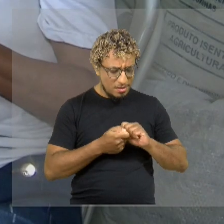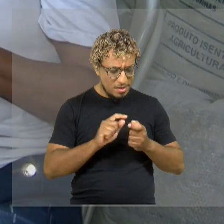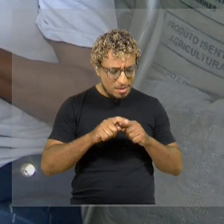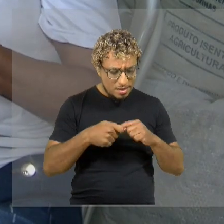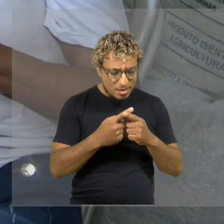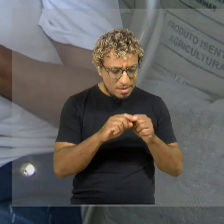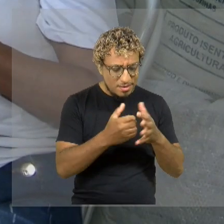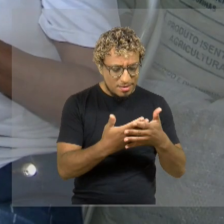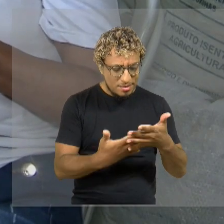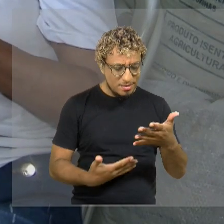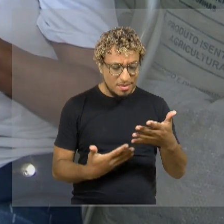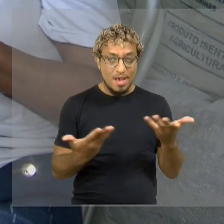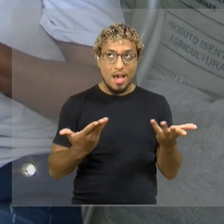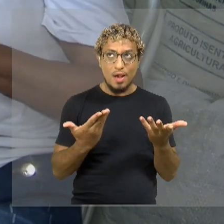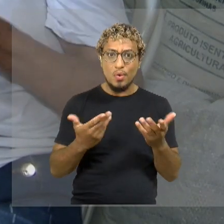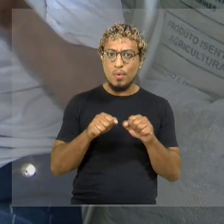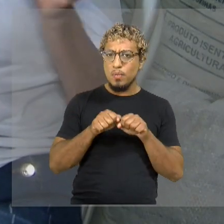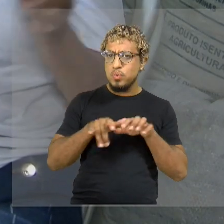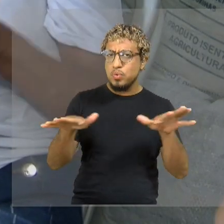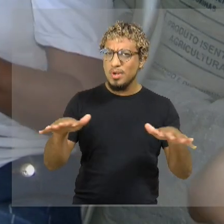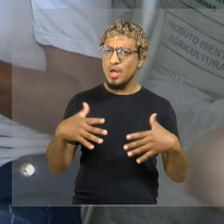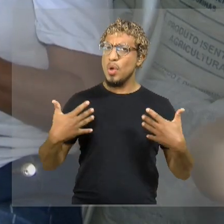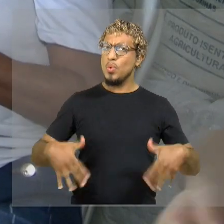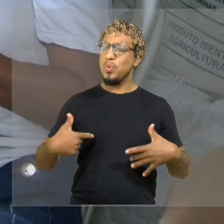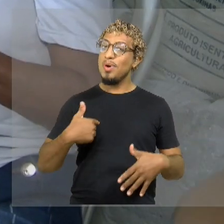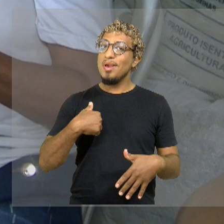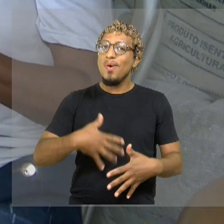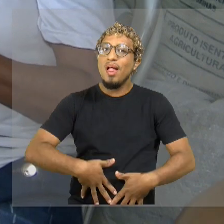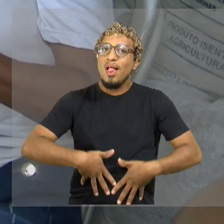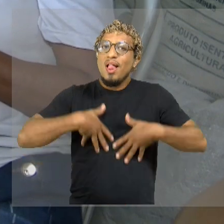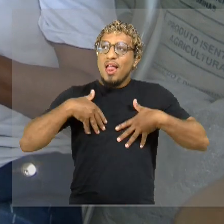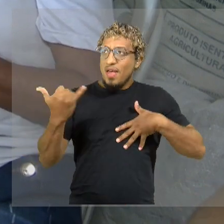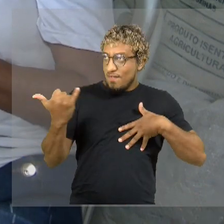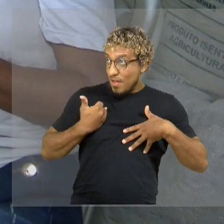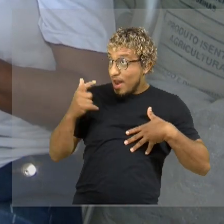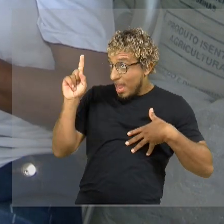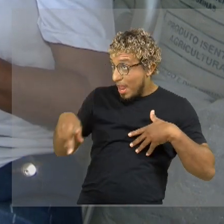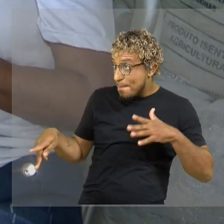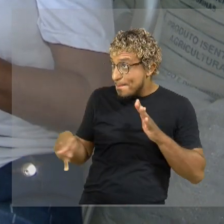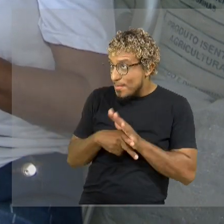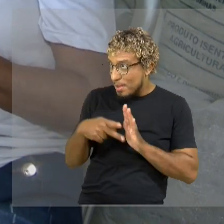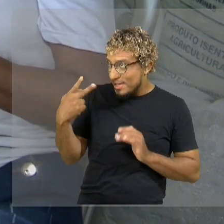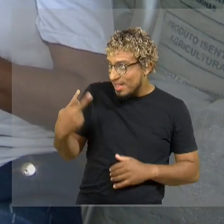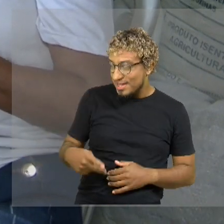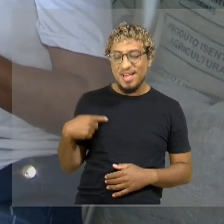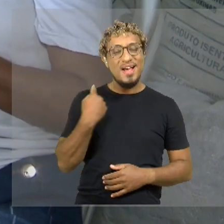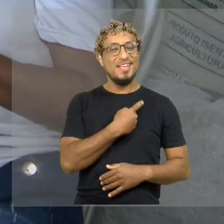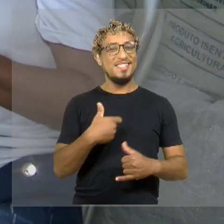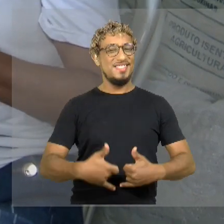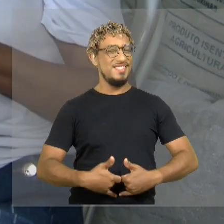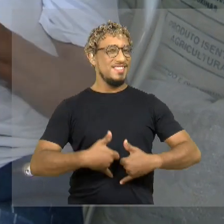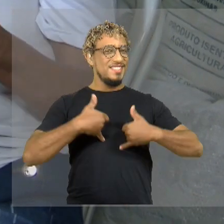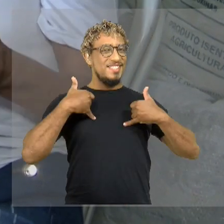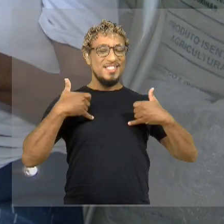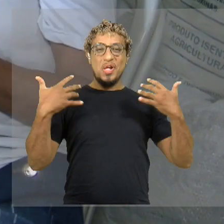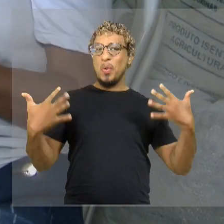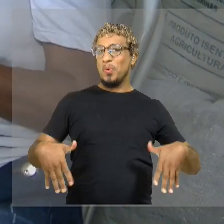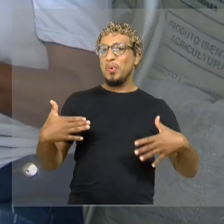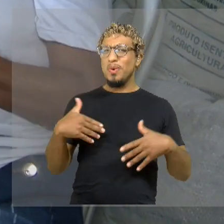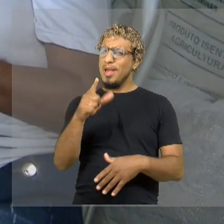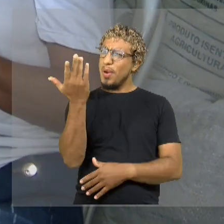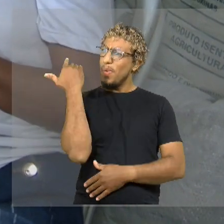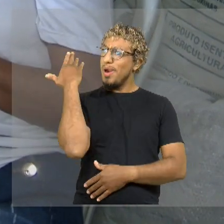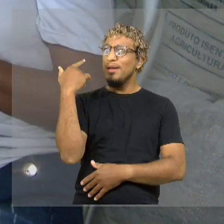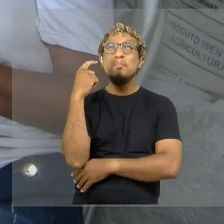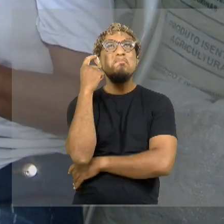toda cheia, toda convencida quando vem dizer que é do Citinho Trançando Arte. Isso, nossa, fica todo mundo convencido com isso, né? Aonde que um dia eu pensava